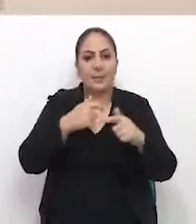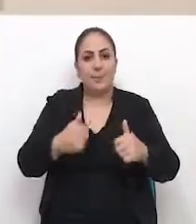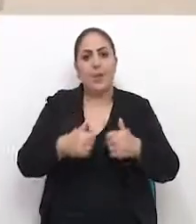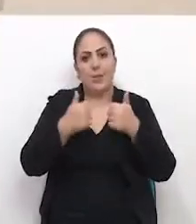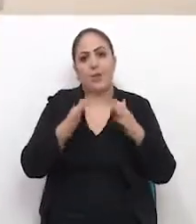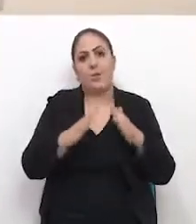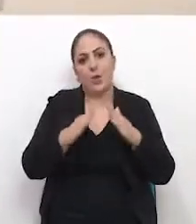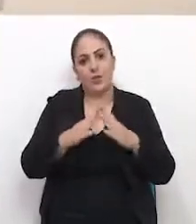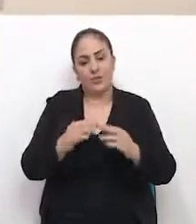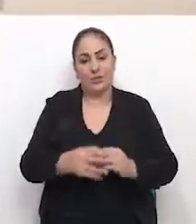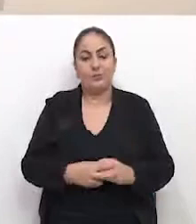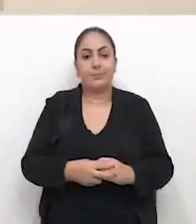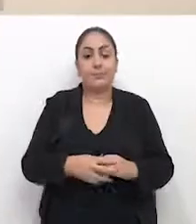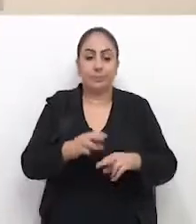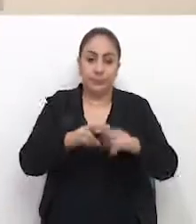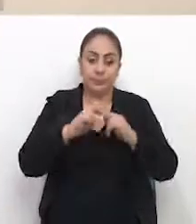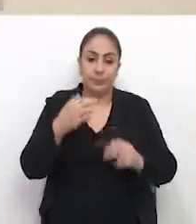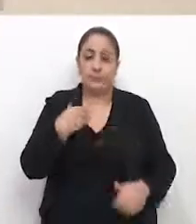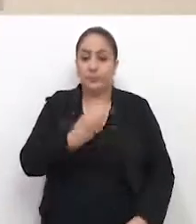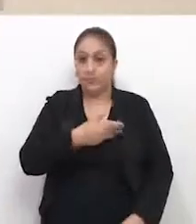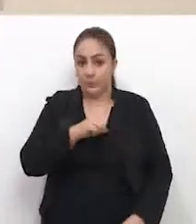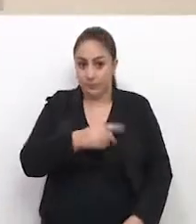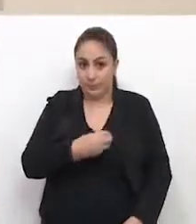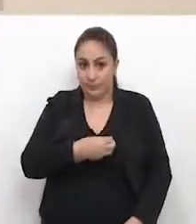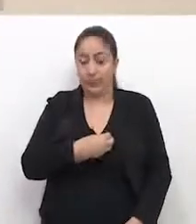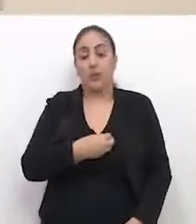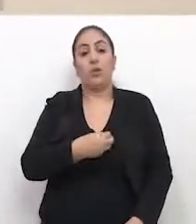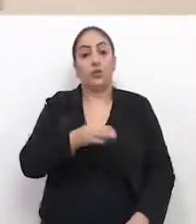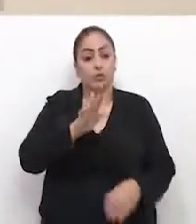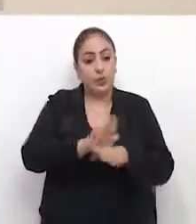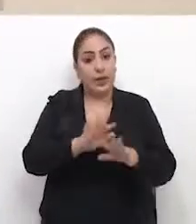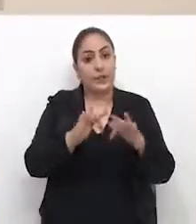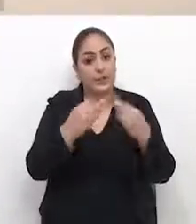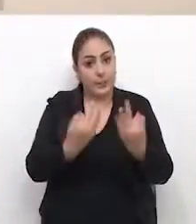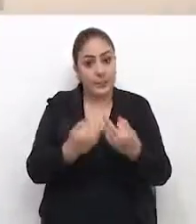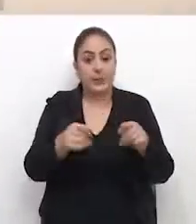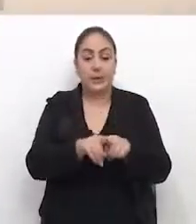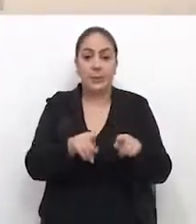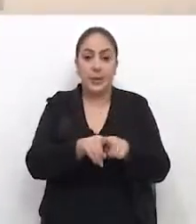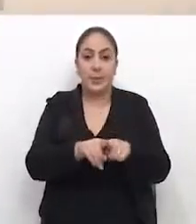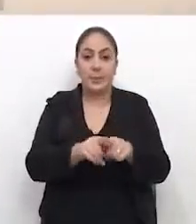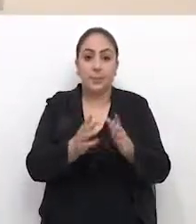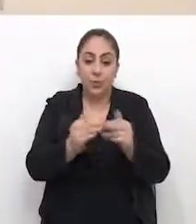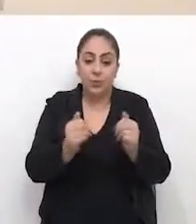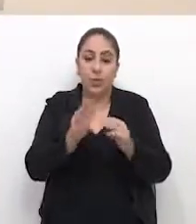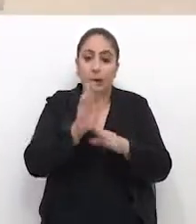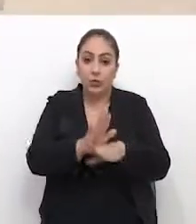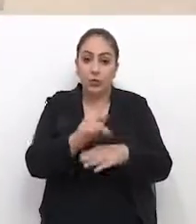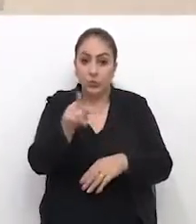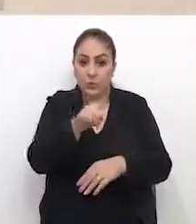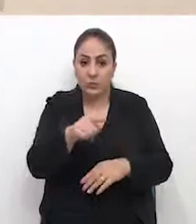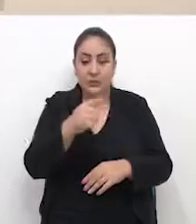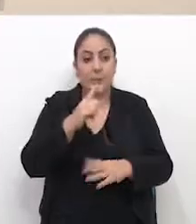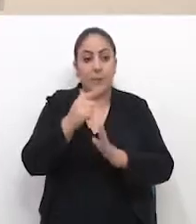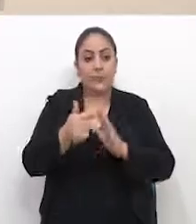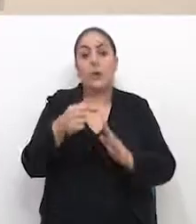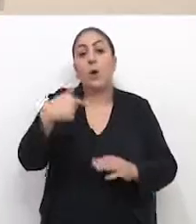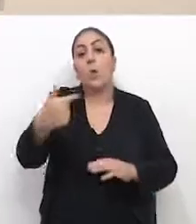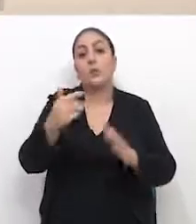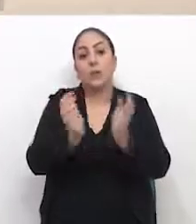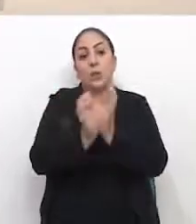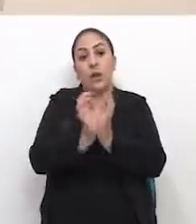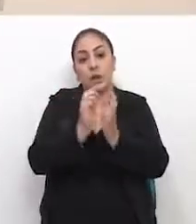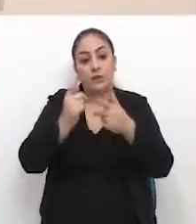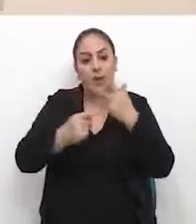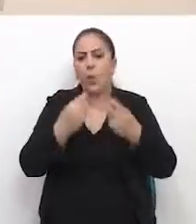condição adequada de moradia. E é para isso que a gente está aqui, a gente vai ajudar essas famílias. E contamos com a ajuda de vocês. Depois a minha